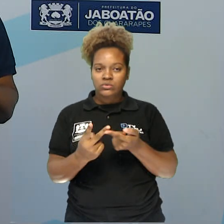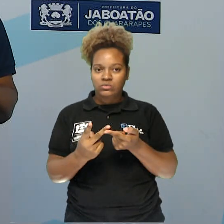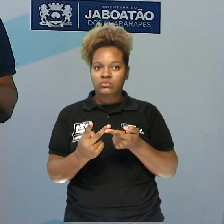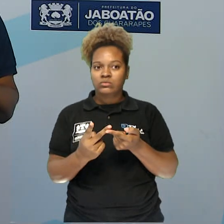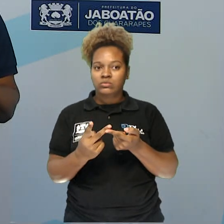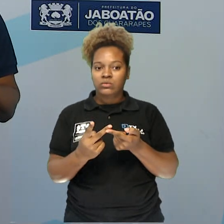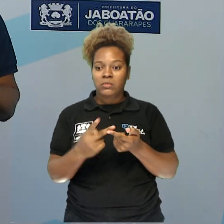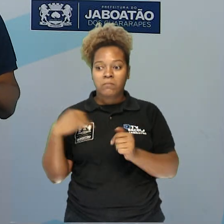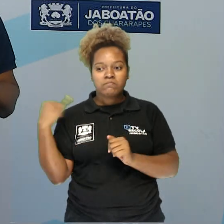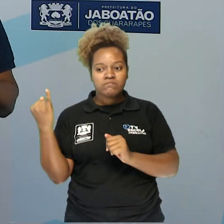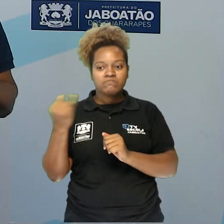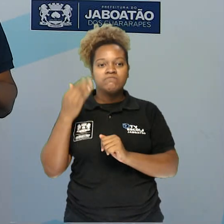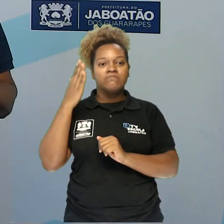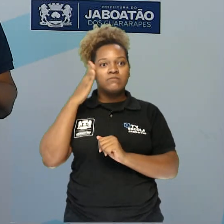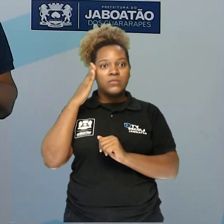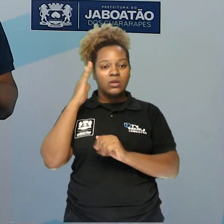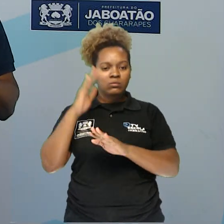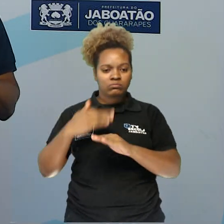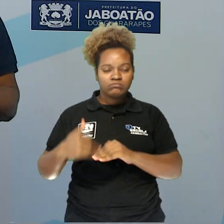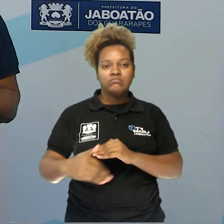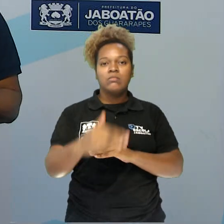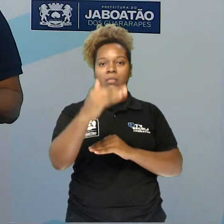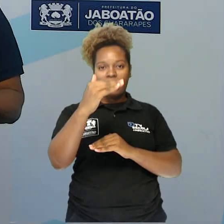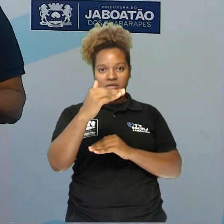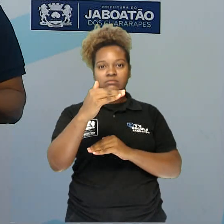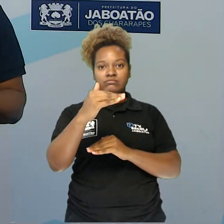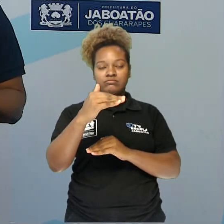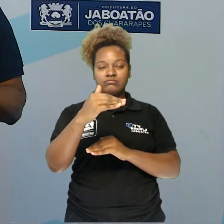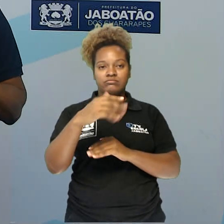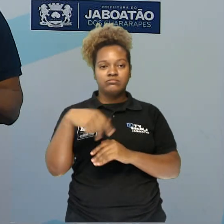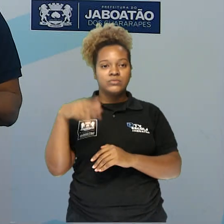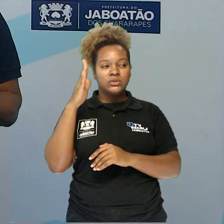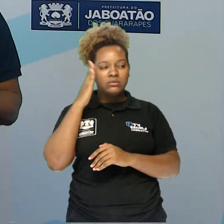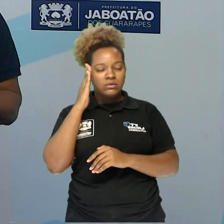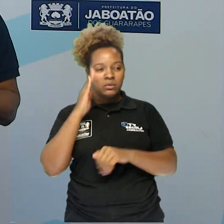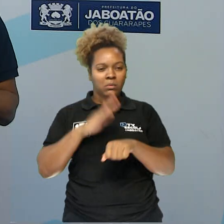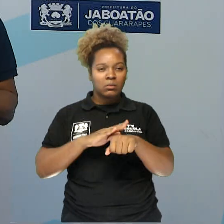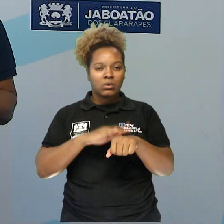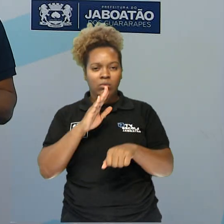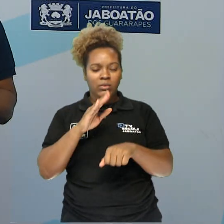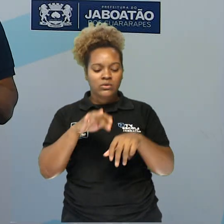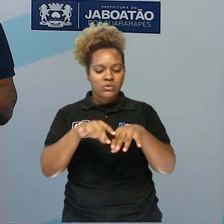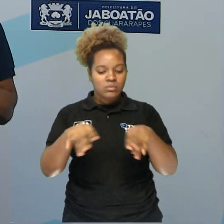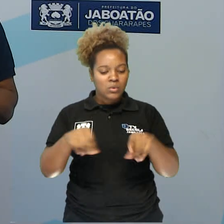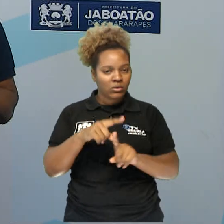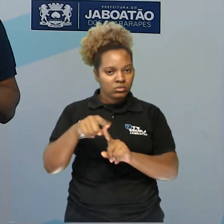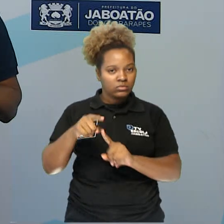importante entender isso mais à frente, quando formos entender um pouco sobre os solos.